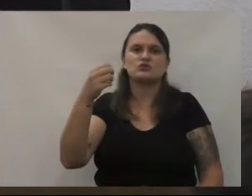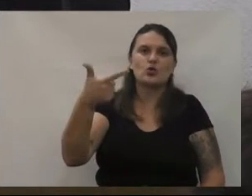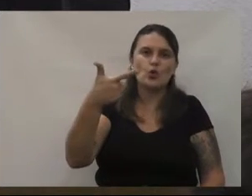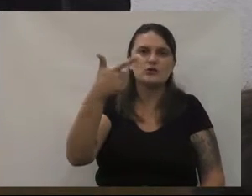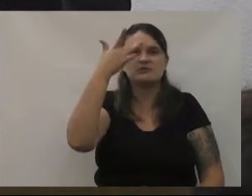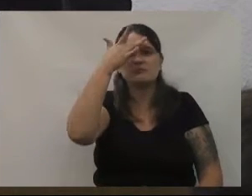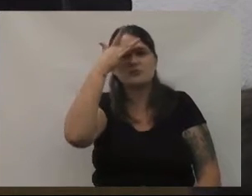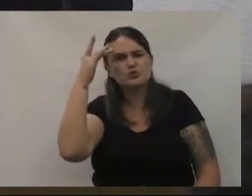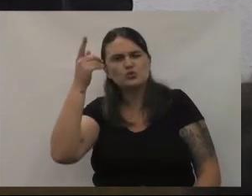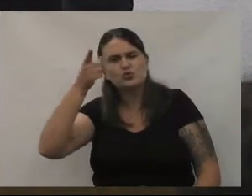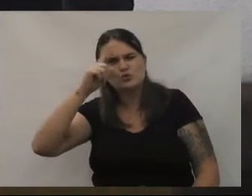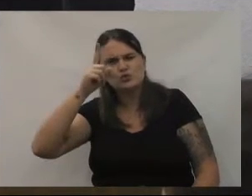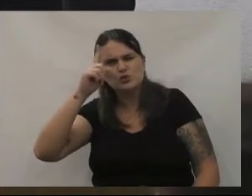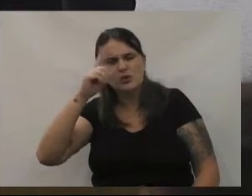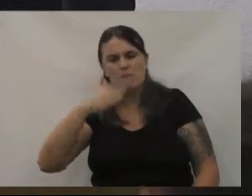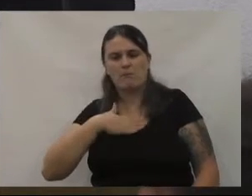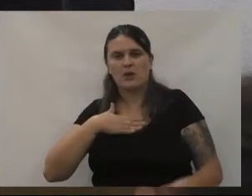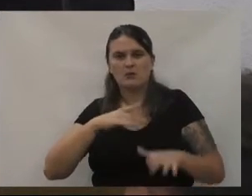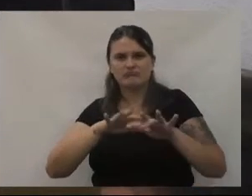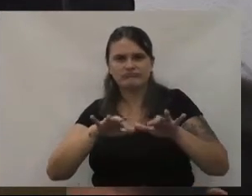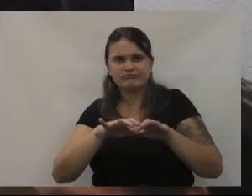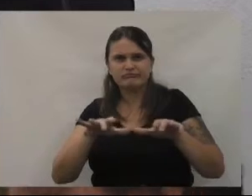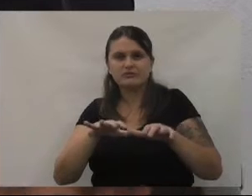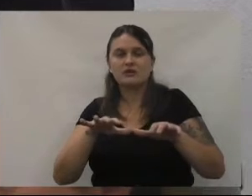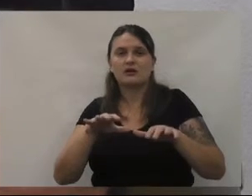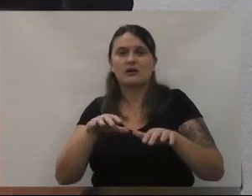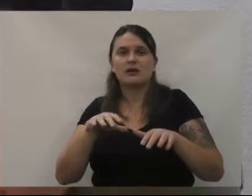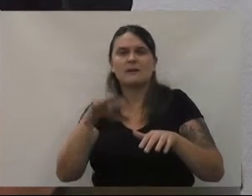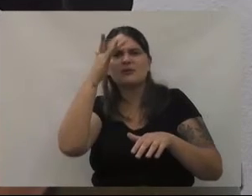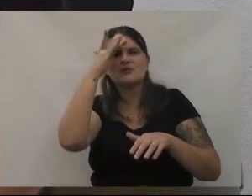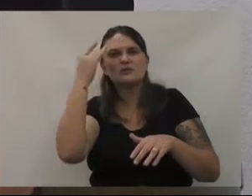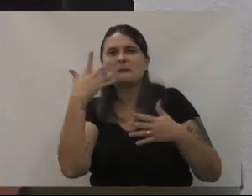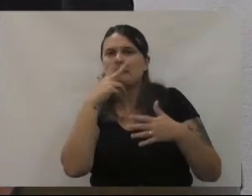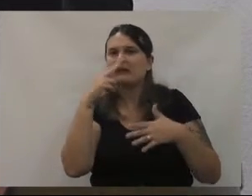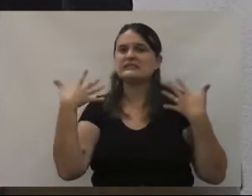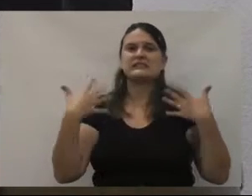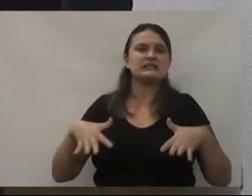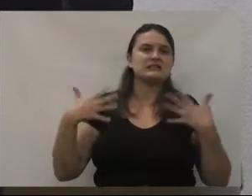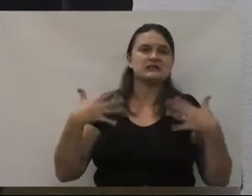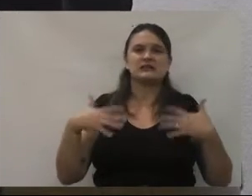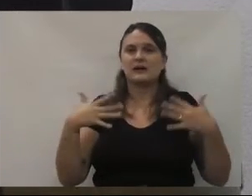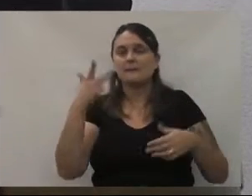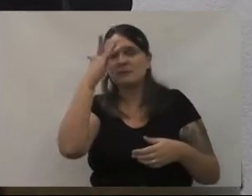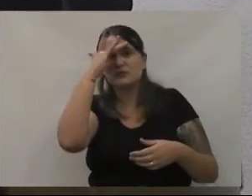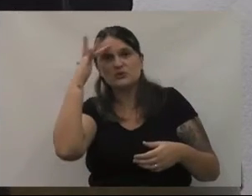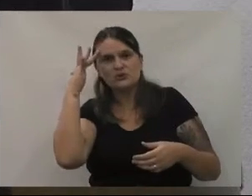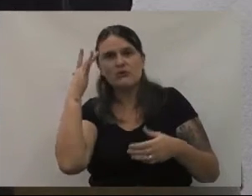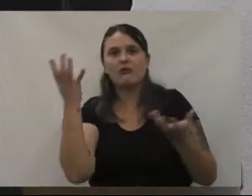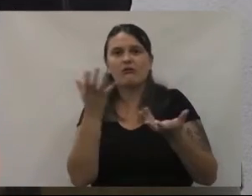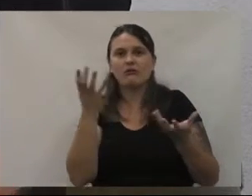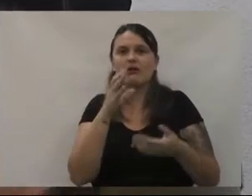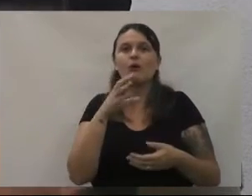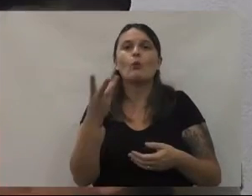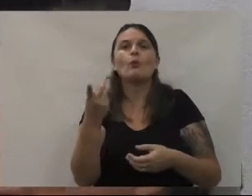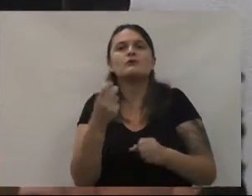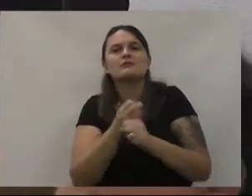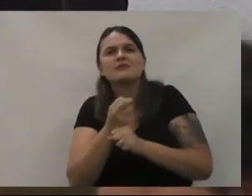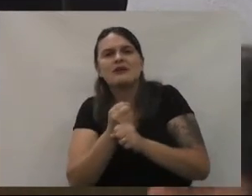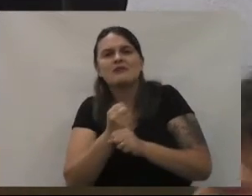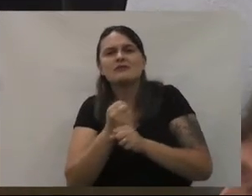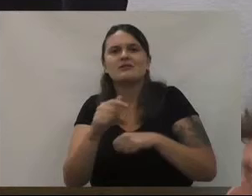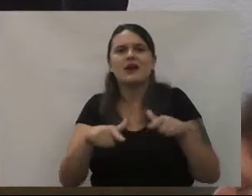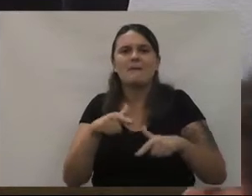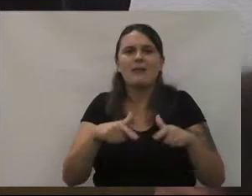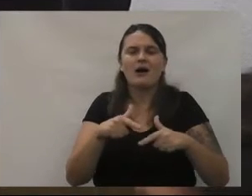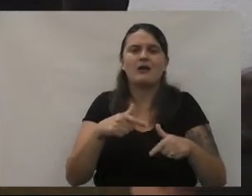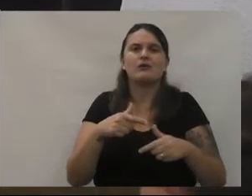pessoas todos os dias no meu escritório. Precisa ver o desespero dessas pessoas. Eles querem contar até tempo de